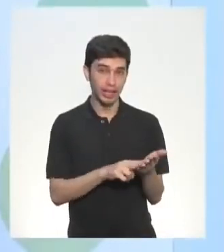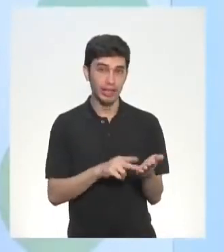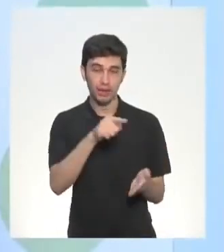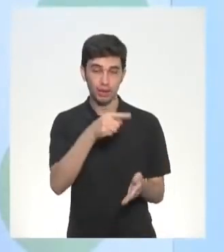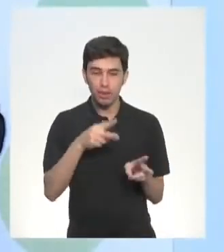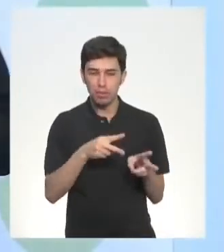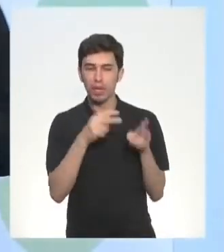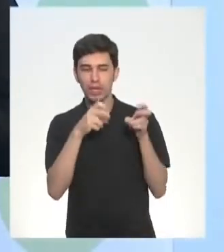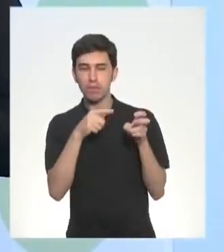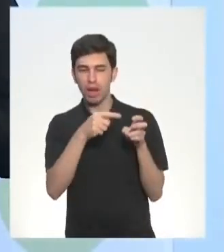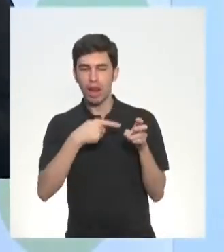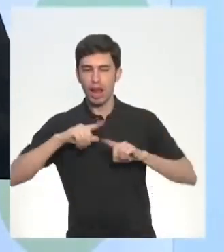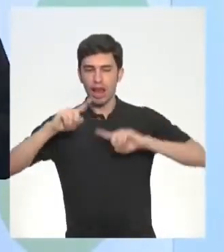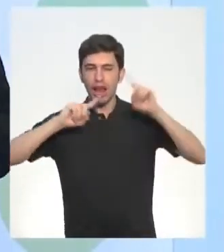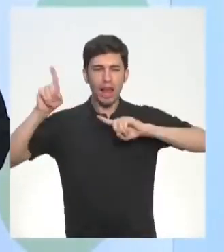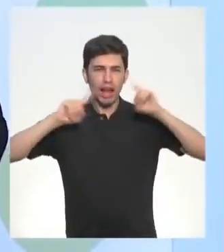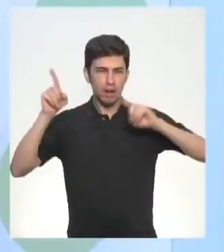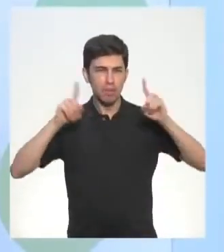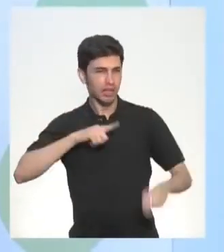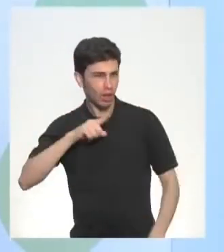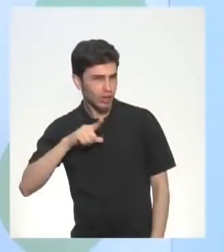você verifica que há...